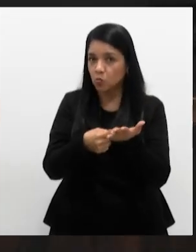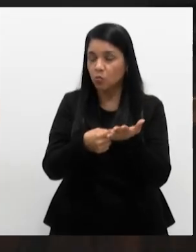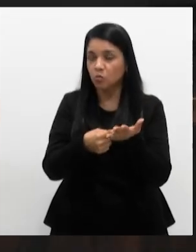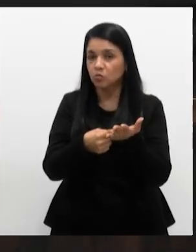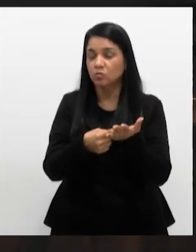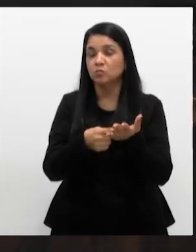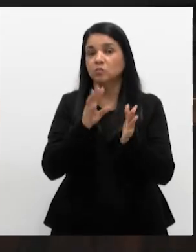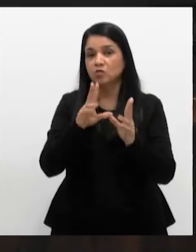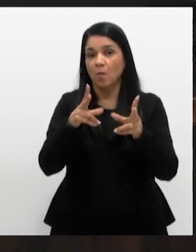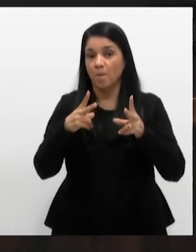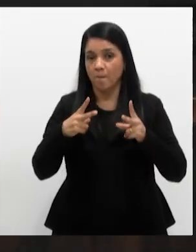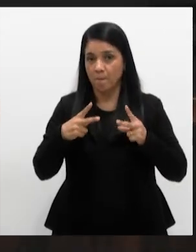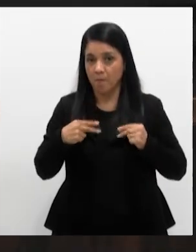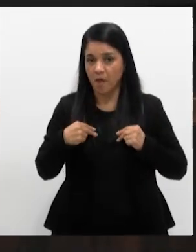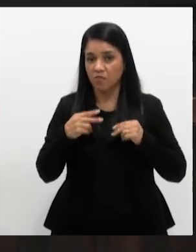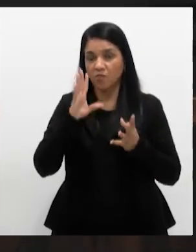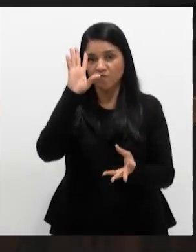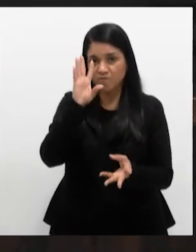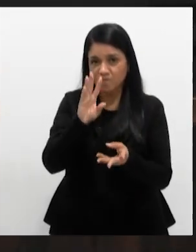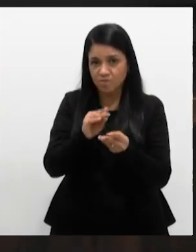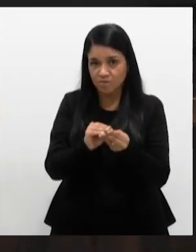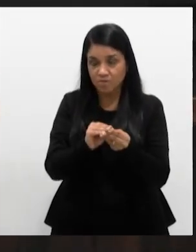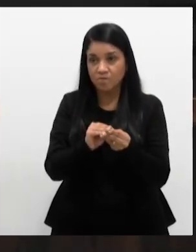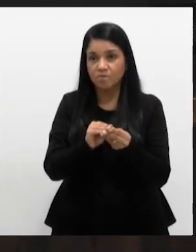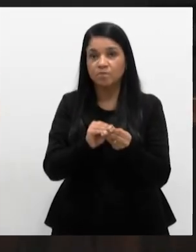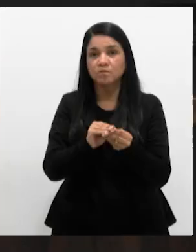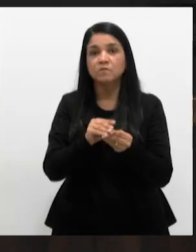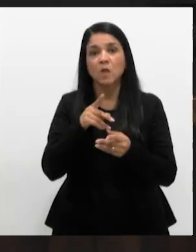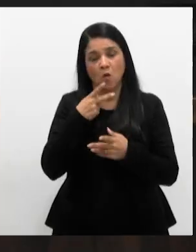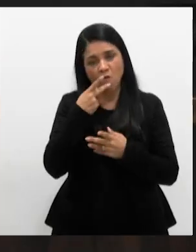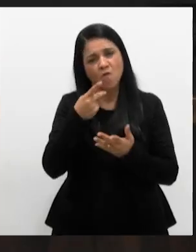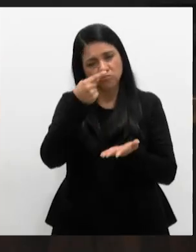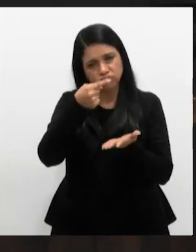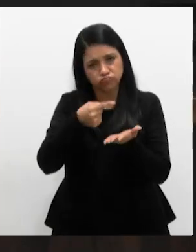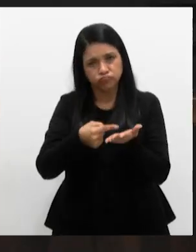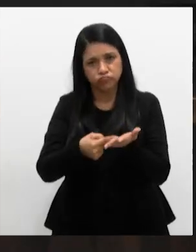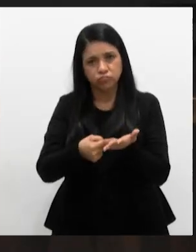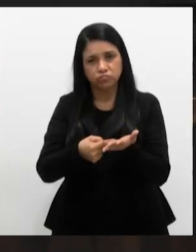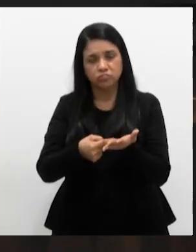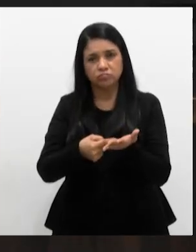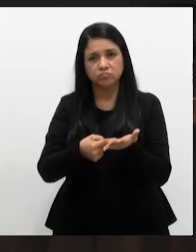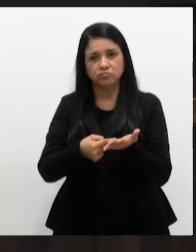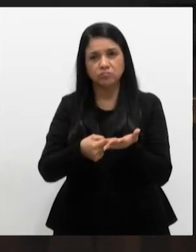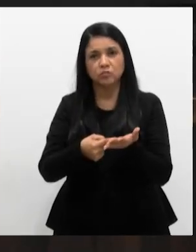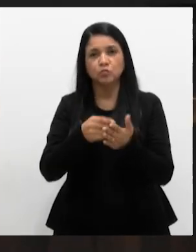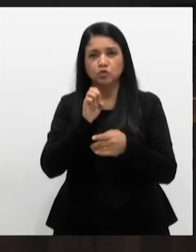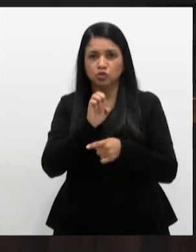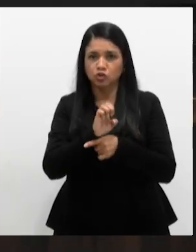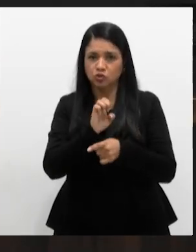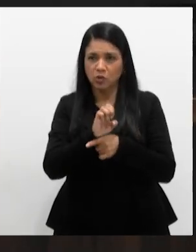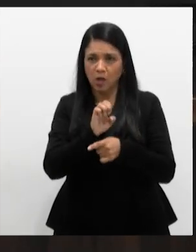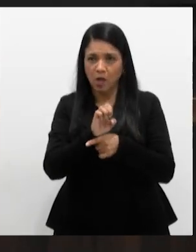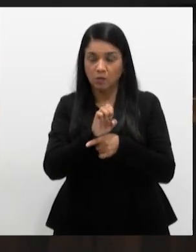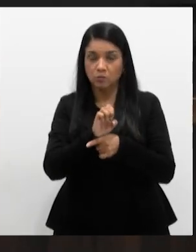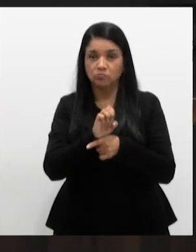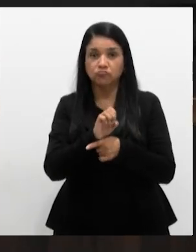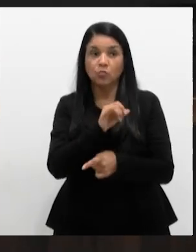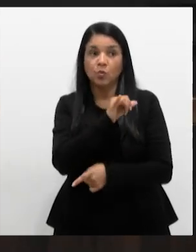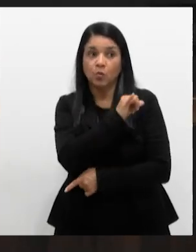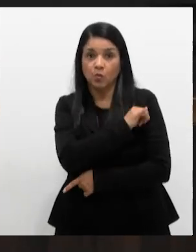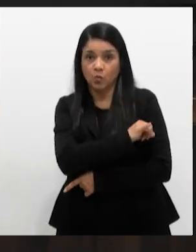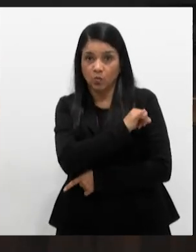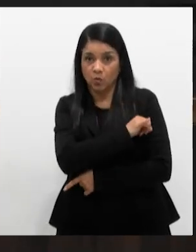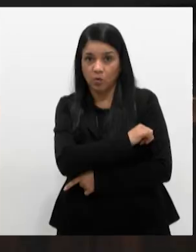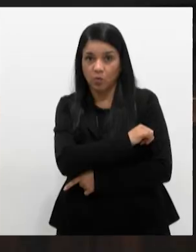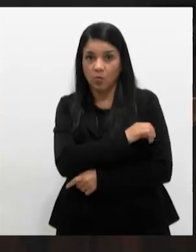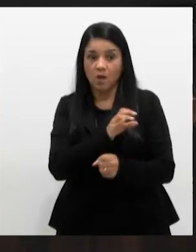mérito para finalizar a questão, é de fato uma coisa que eu concordo, eu acho que num estado em especial como o Rio de Janeiro, que a segurança